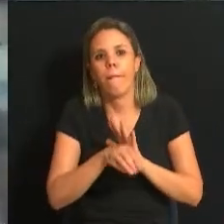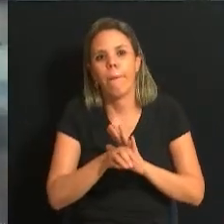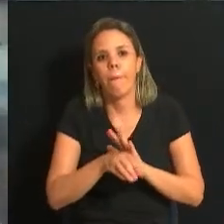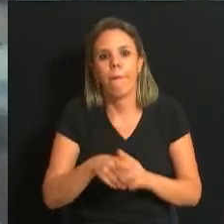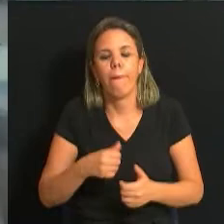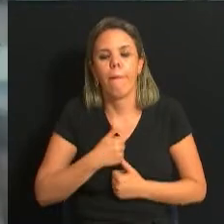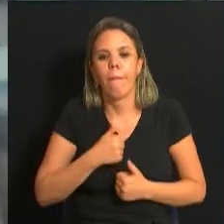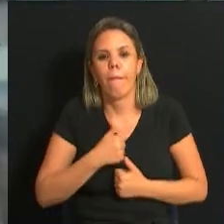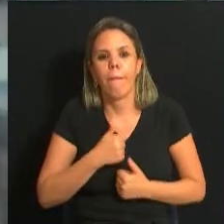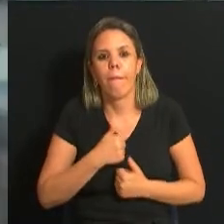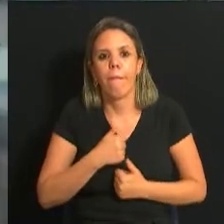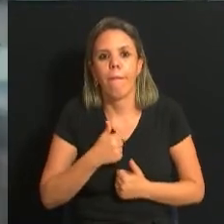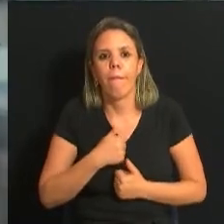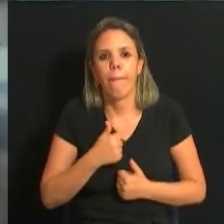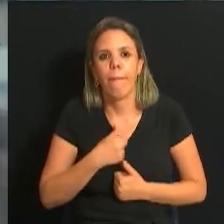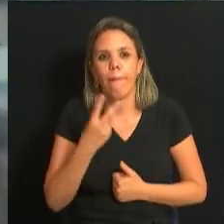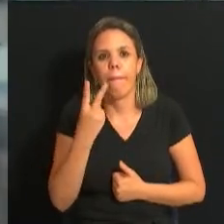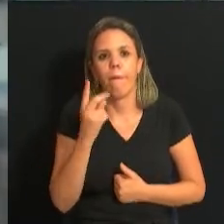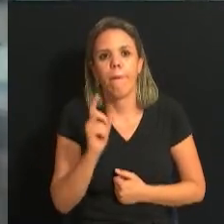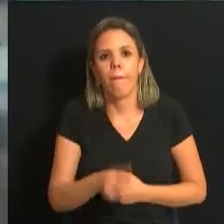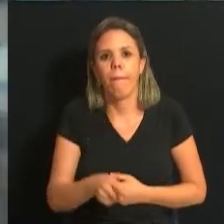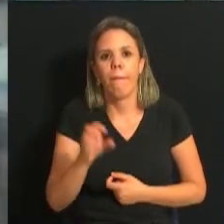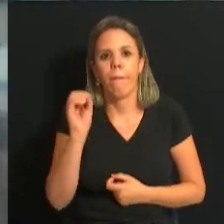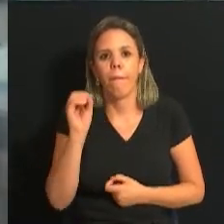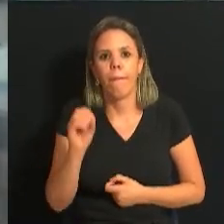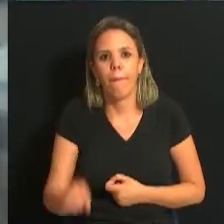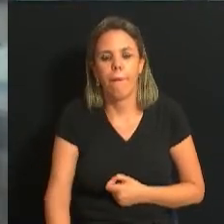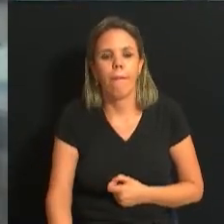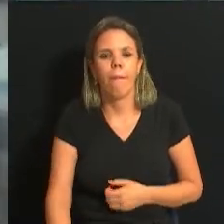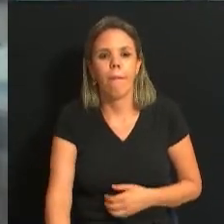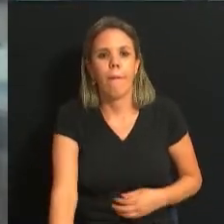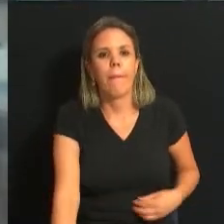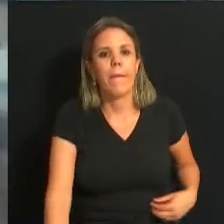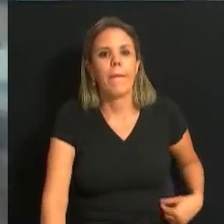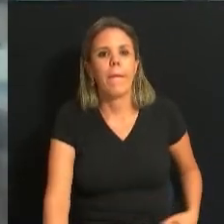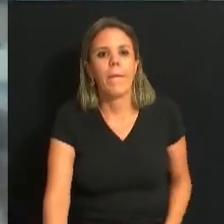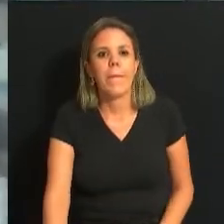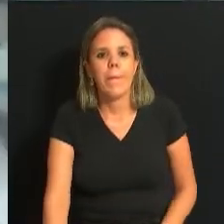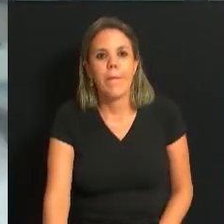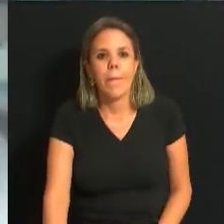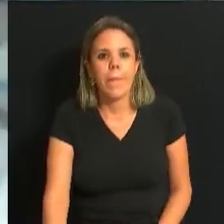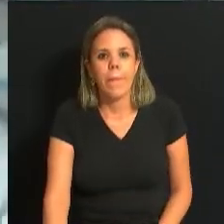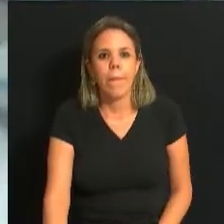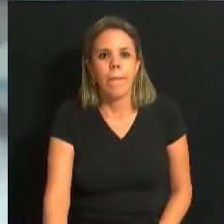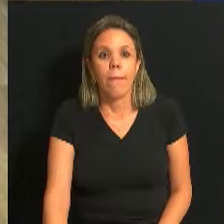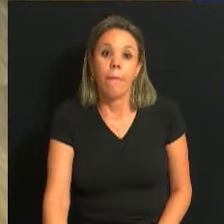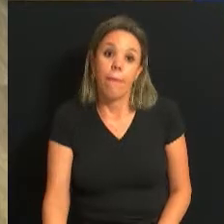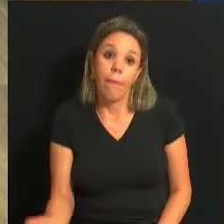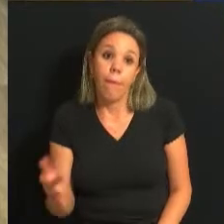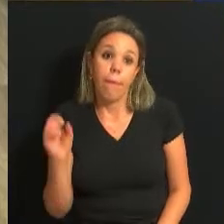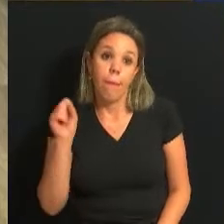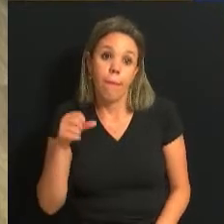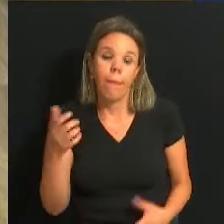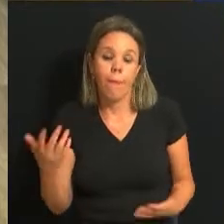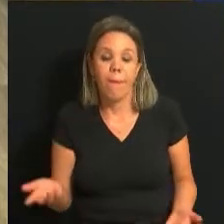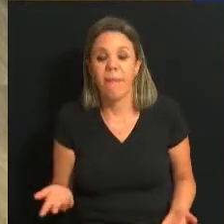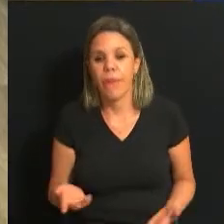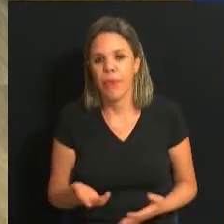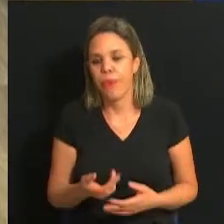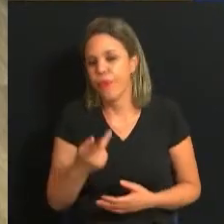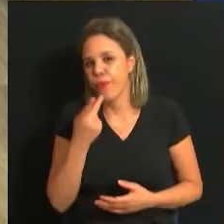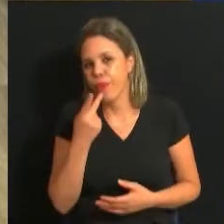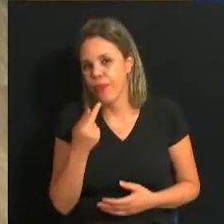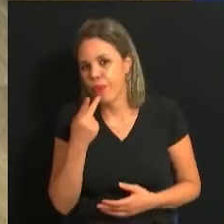Uma autoestima 2.0, podemos chamar dessa forma? Eu acredito que sim. E, Sabrina, já que você citou